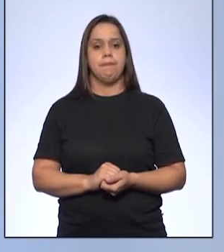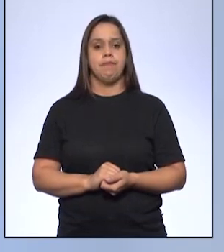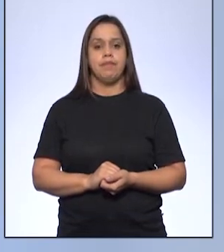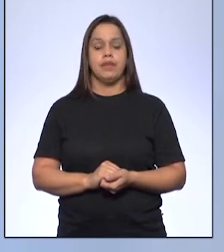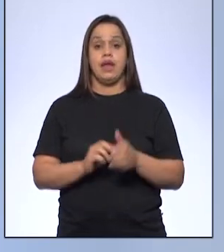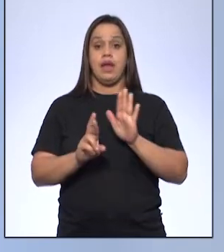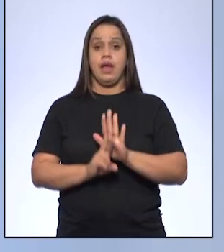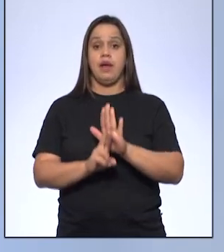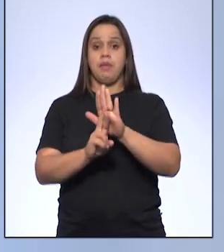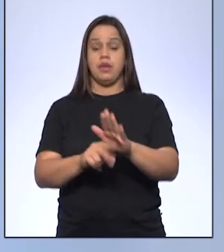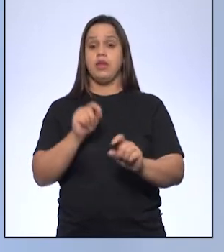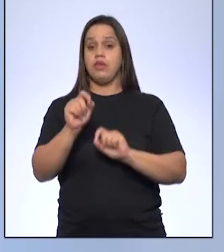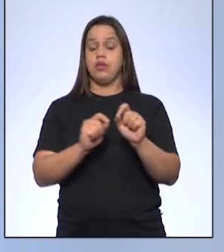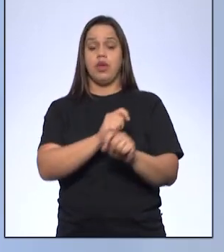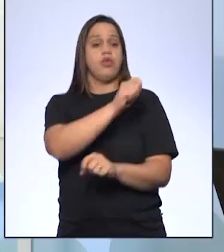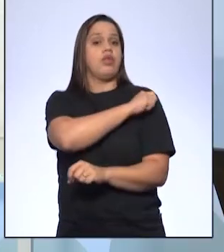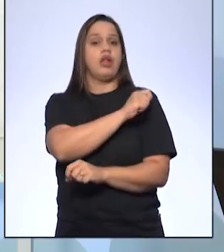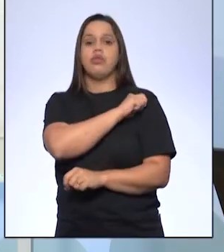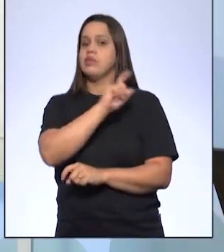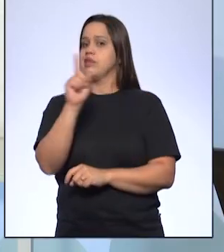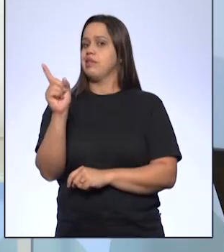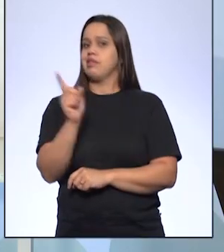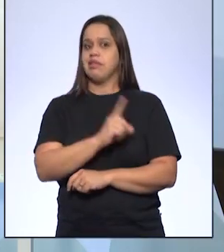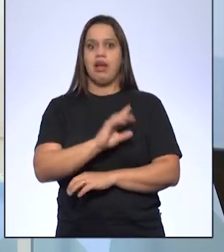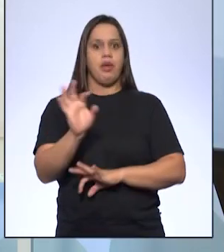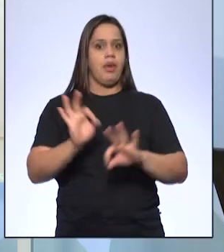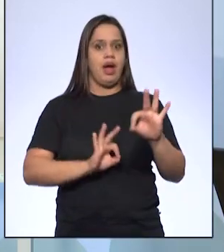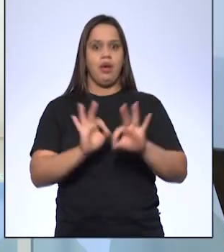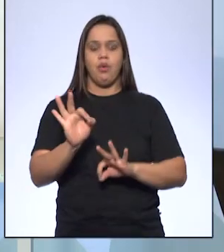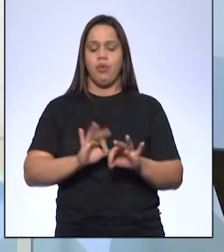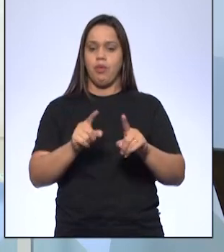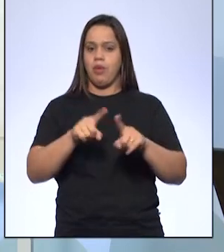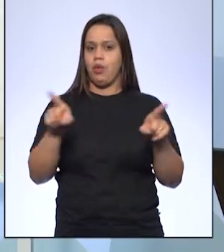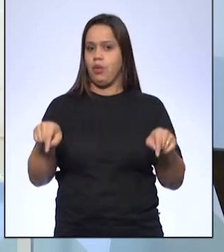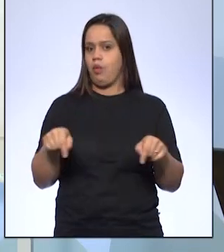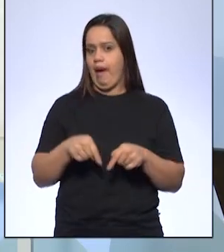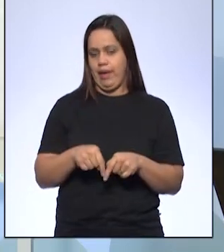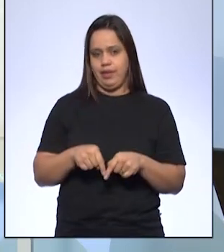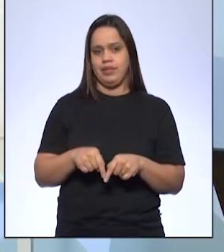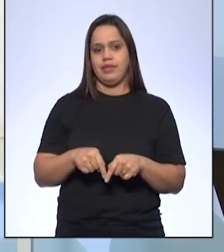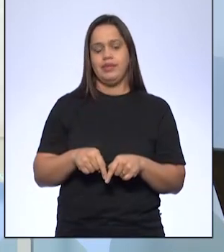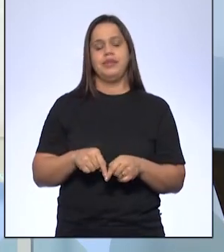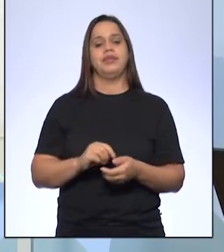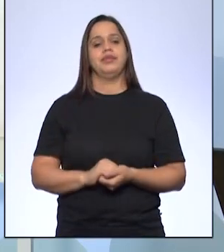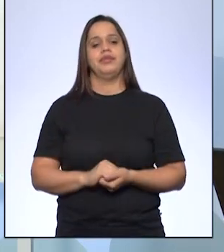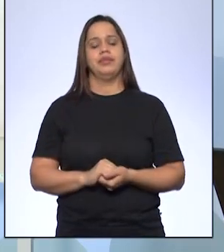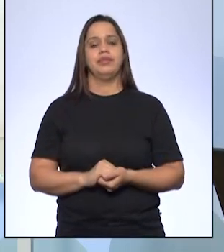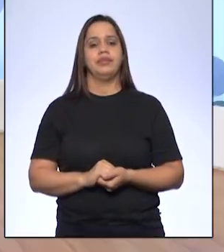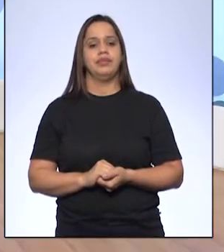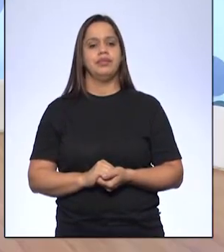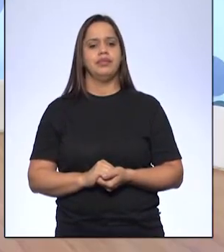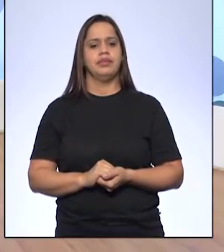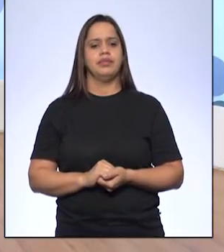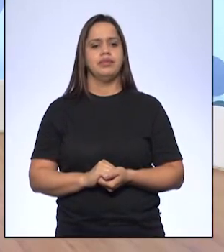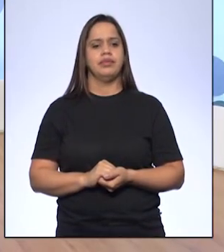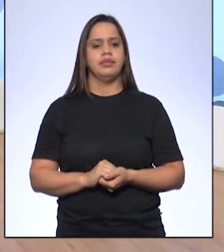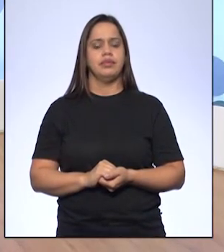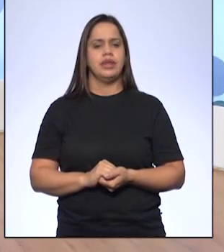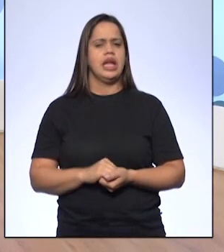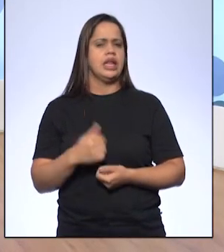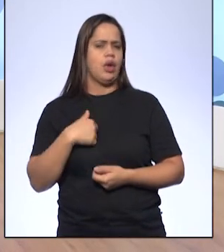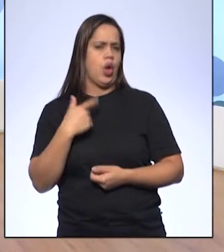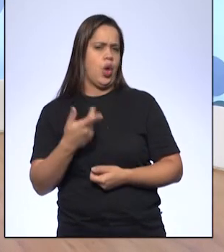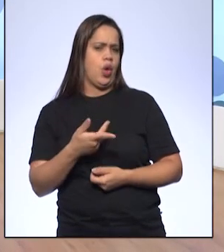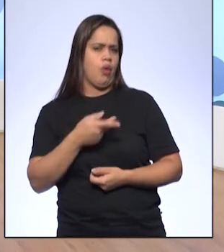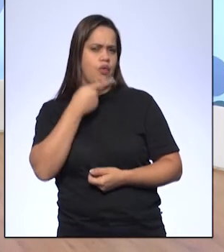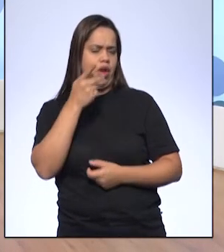que não arrumam o quarto, né? Não fazem... Ah, eles não arrumam e etc. Esse é o setor, então eu posso dizer